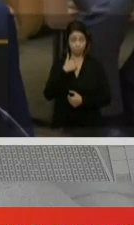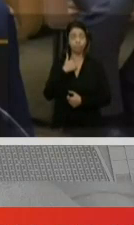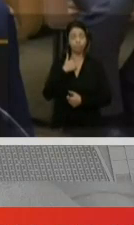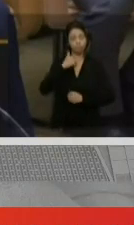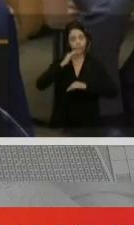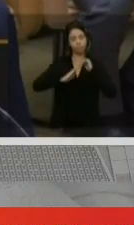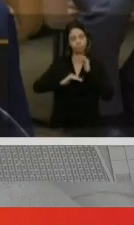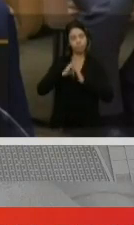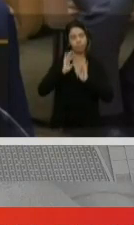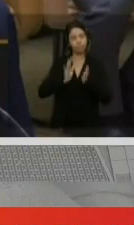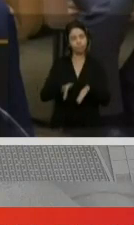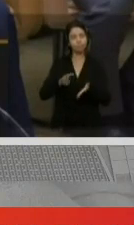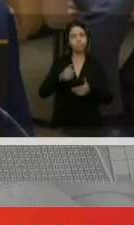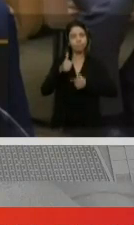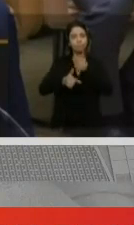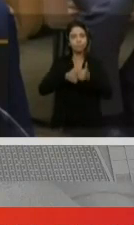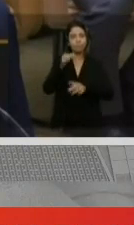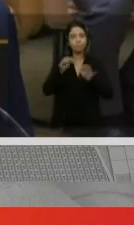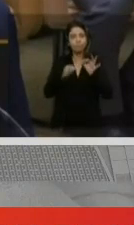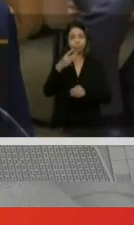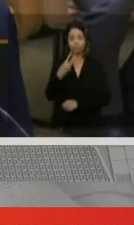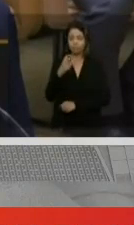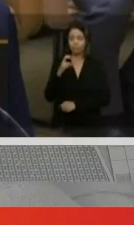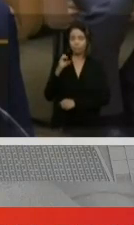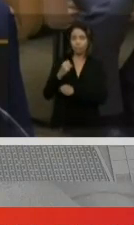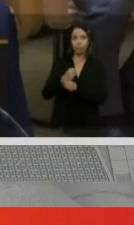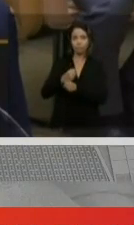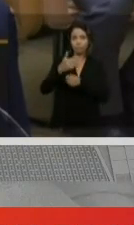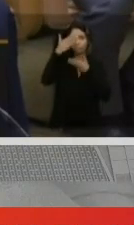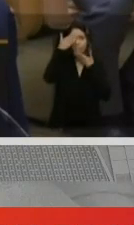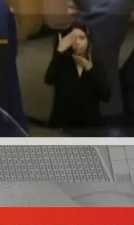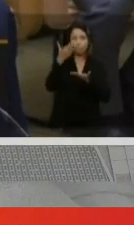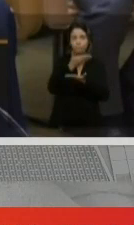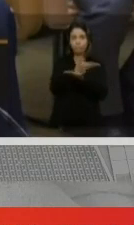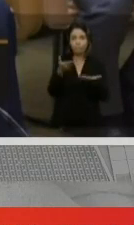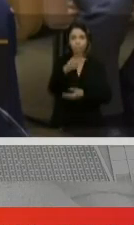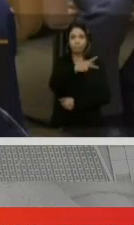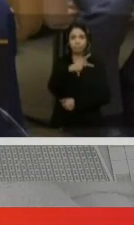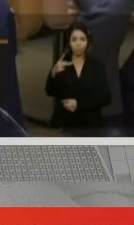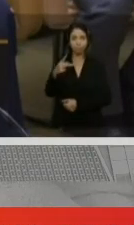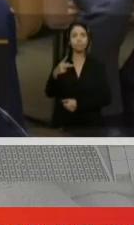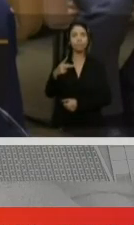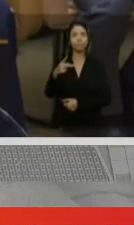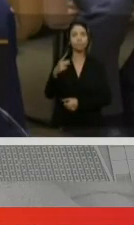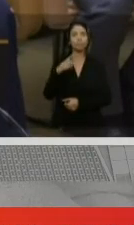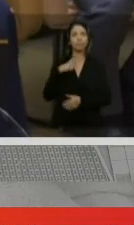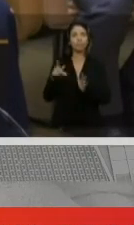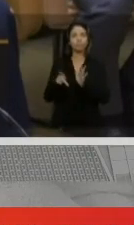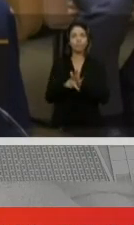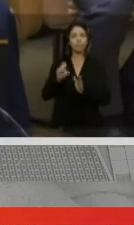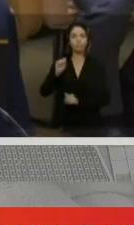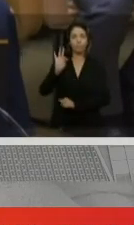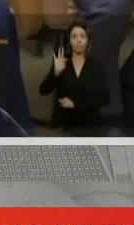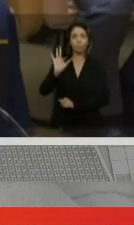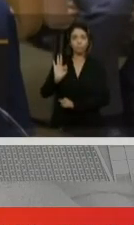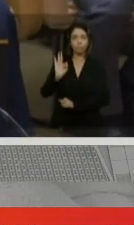da atuação dos poderes da República, e que aqueles que se colocam contra